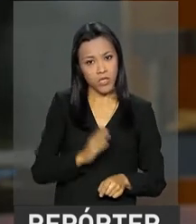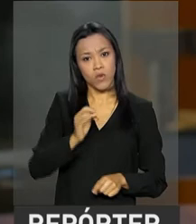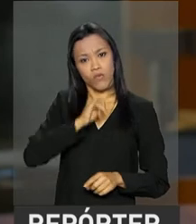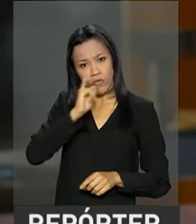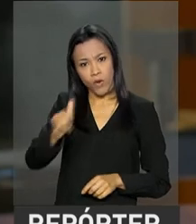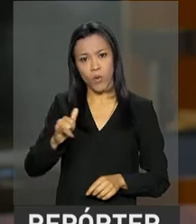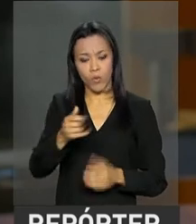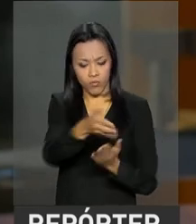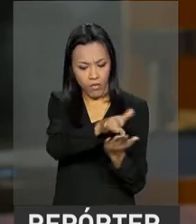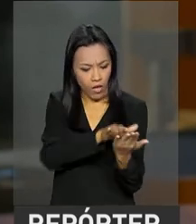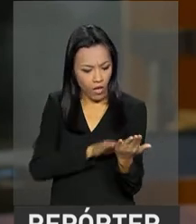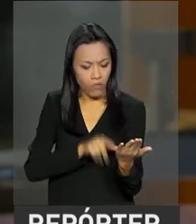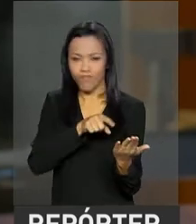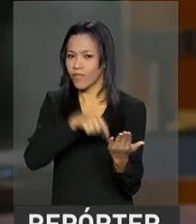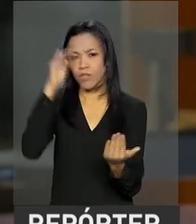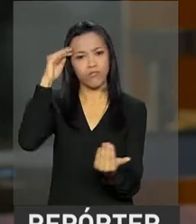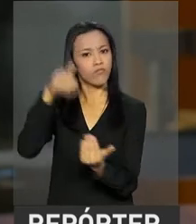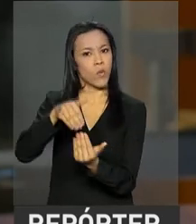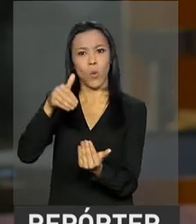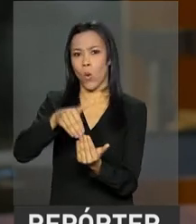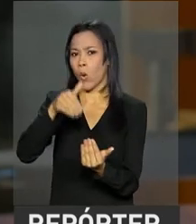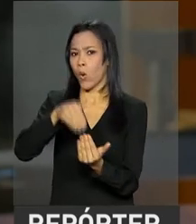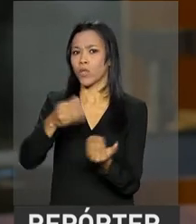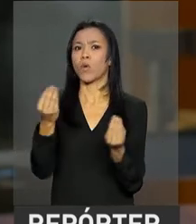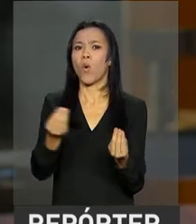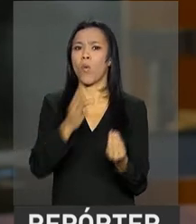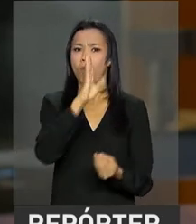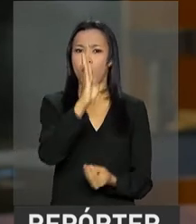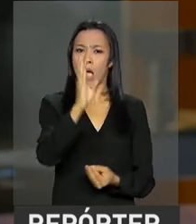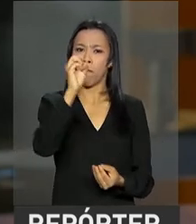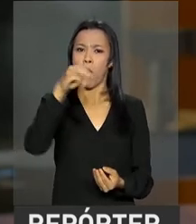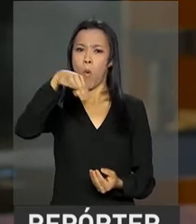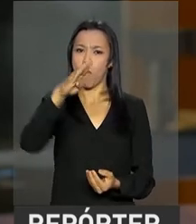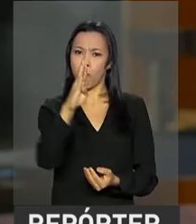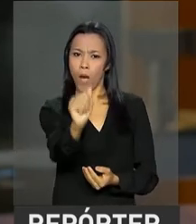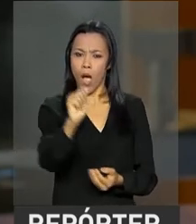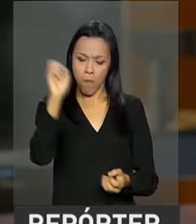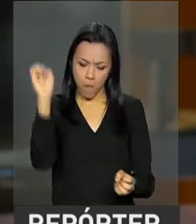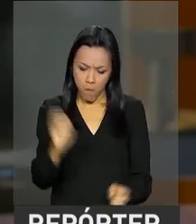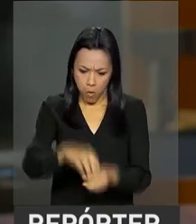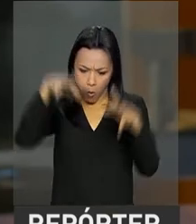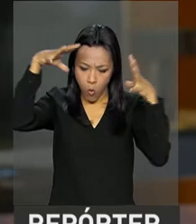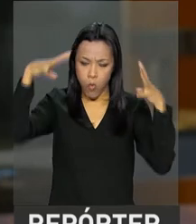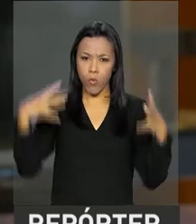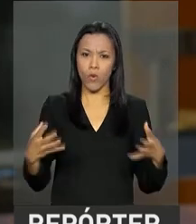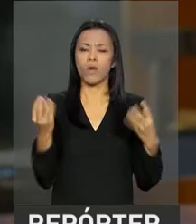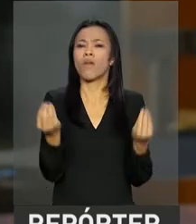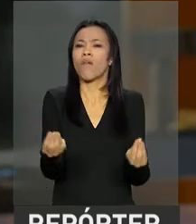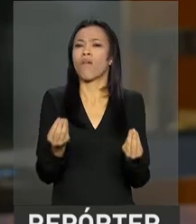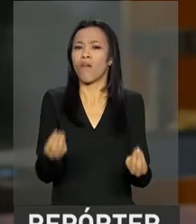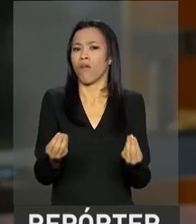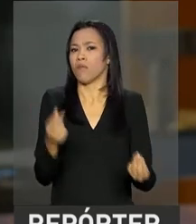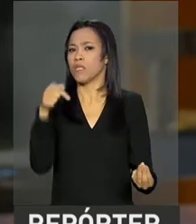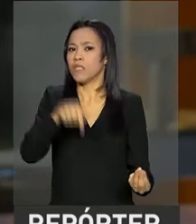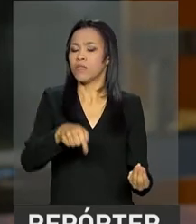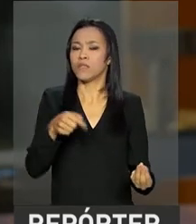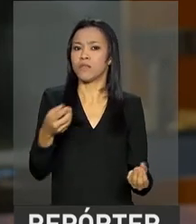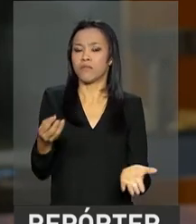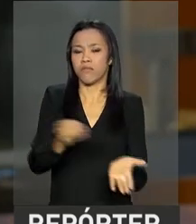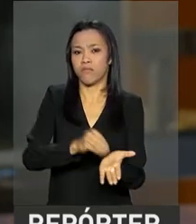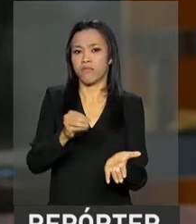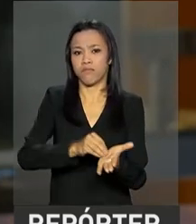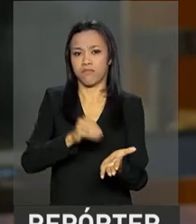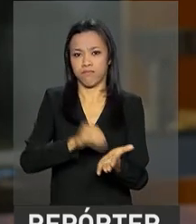ação e disse que há dentro detonação da bomba de hidrogênio constitui inaceitável ato de desestabilidade